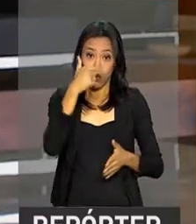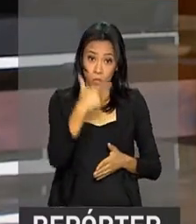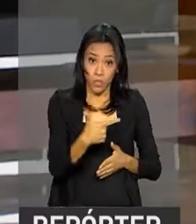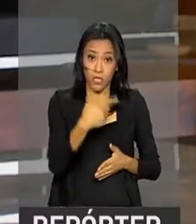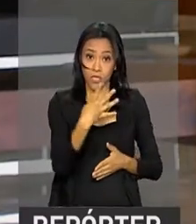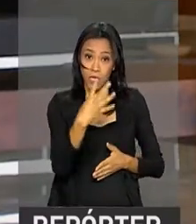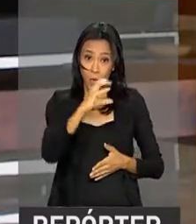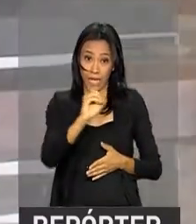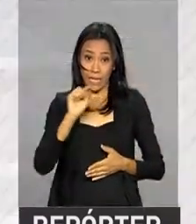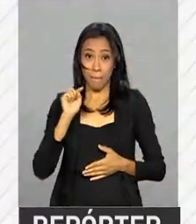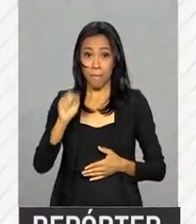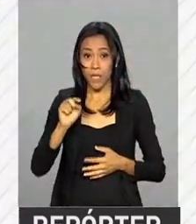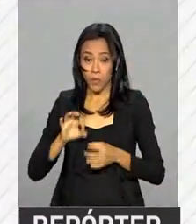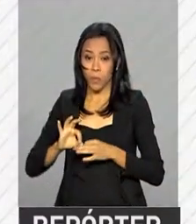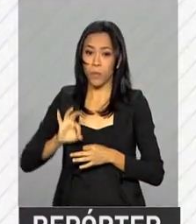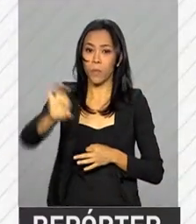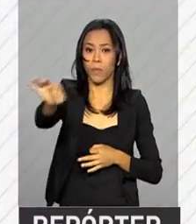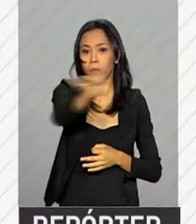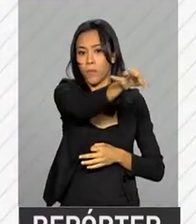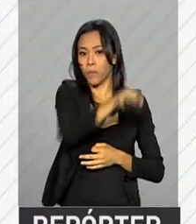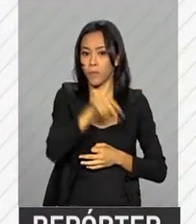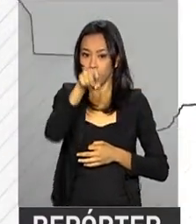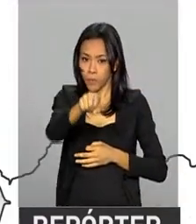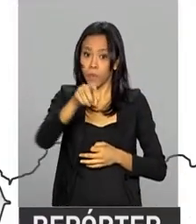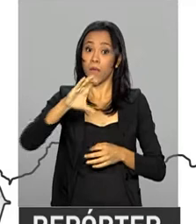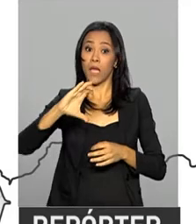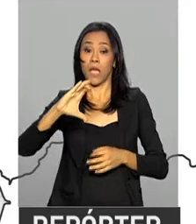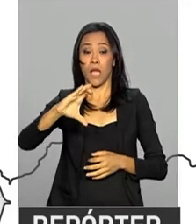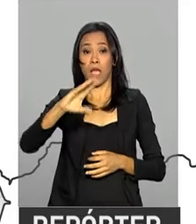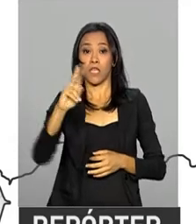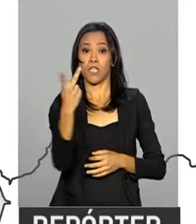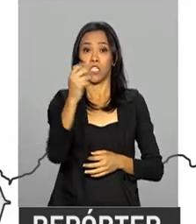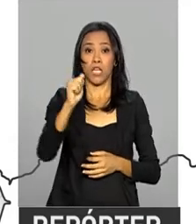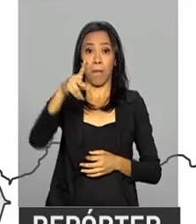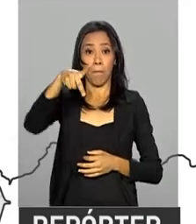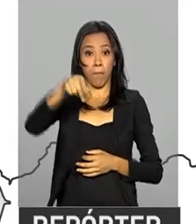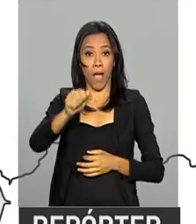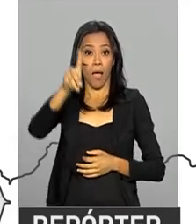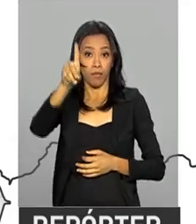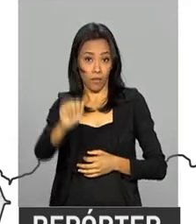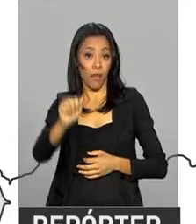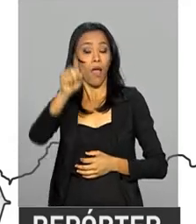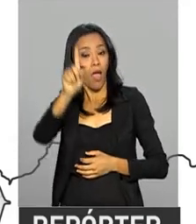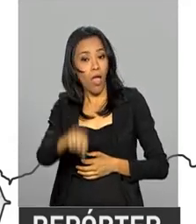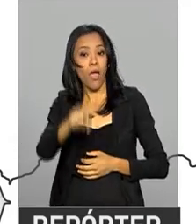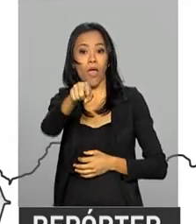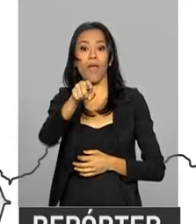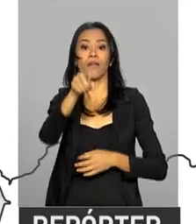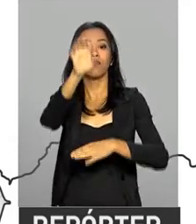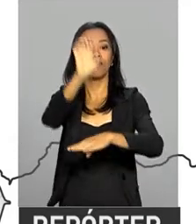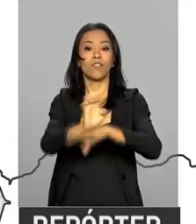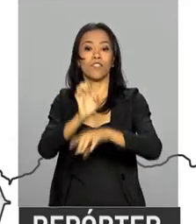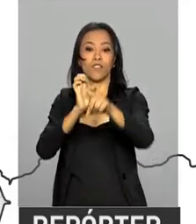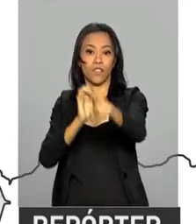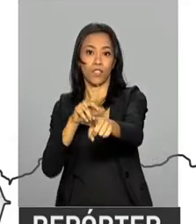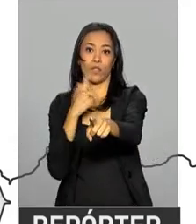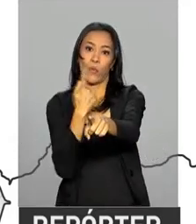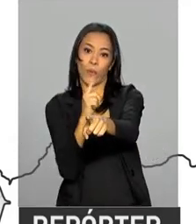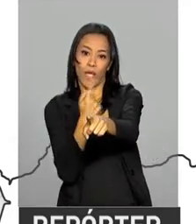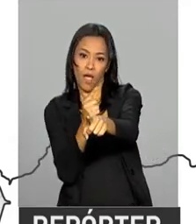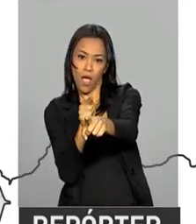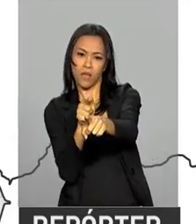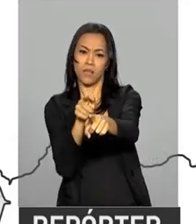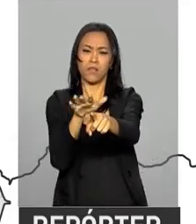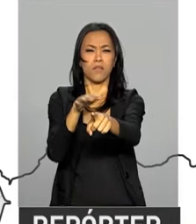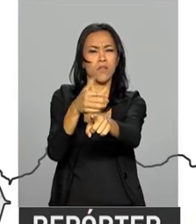mil hectares, o Parque Nacional da Chapada dos Veadeiros fica no noroeste do estado de Goiás, a pouco